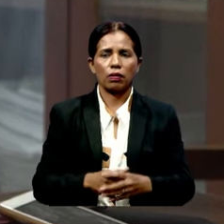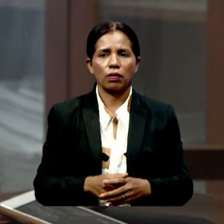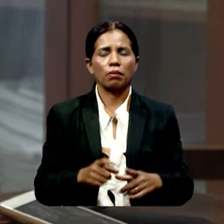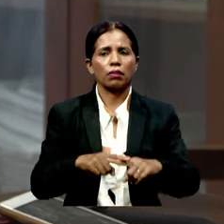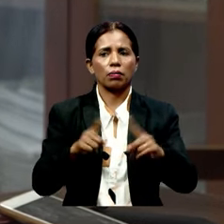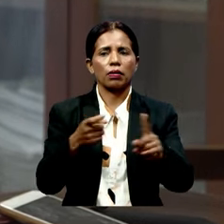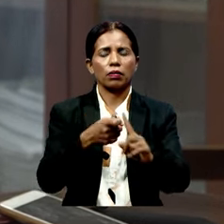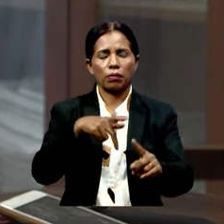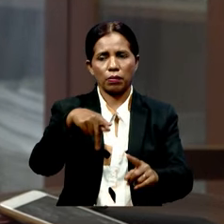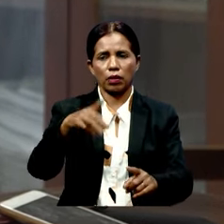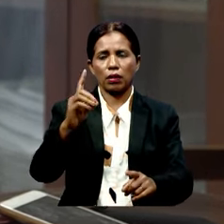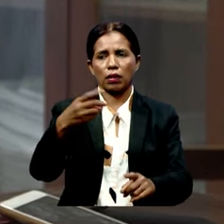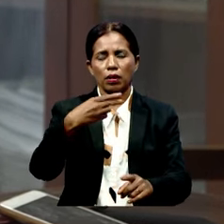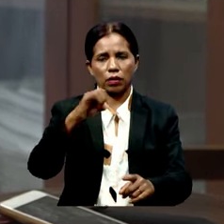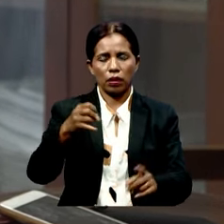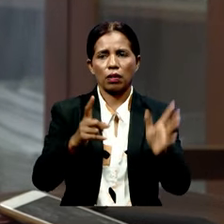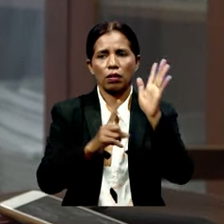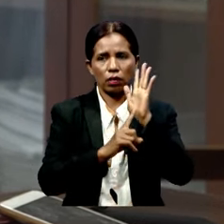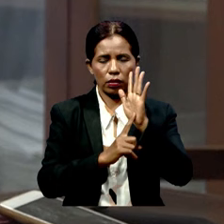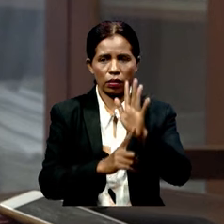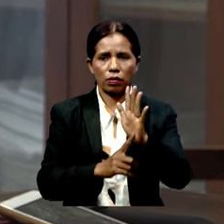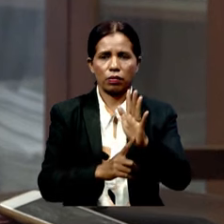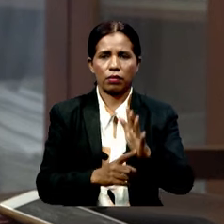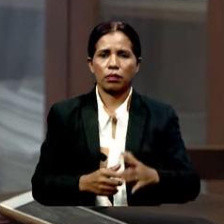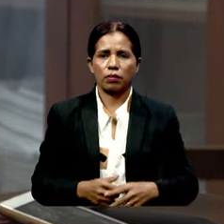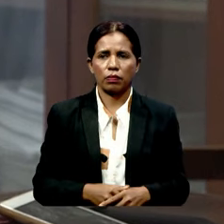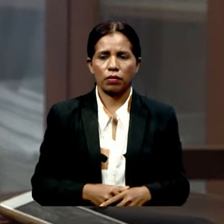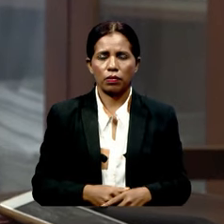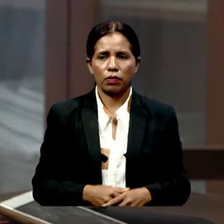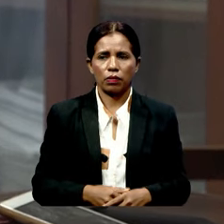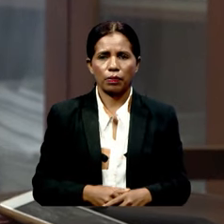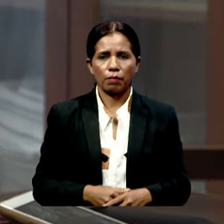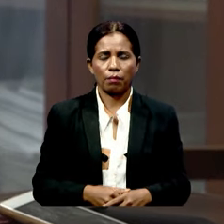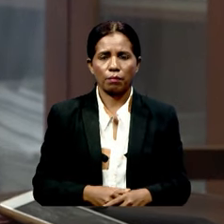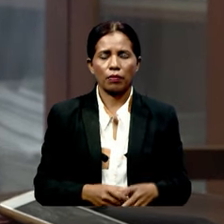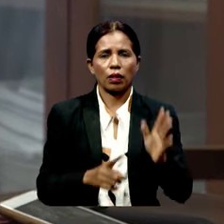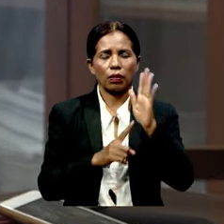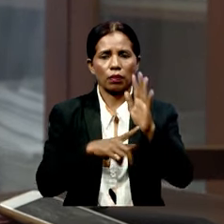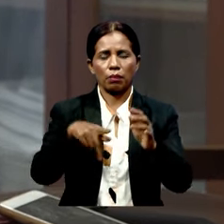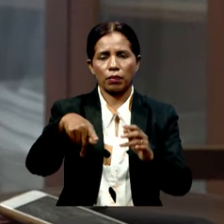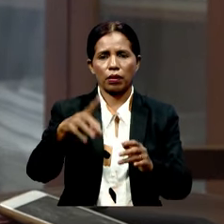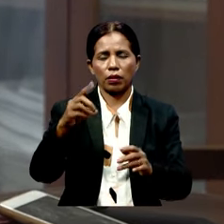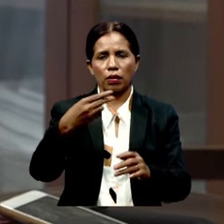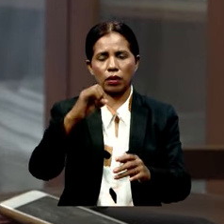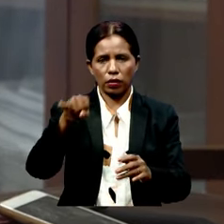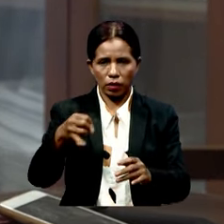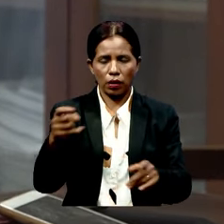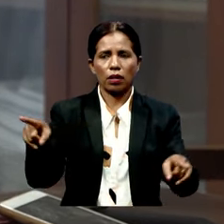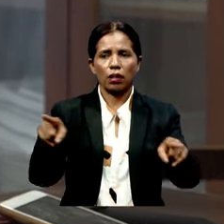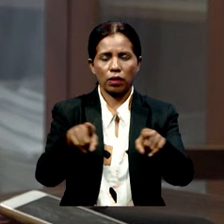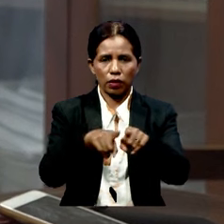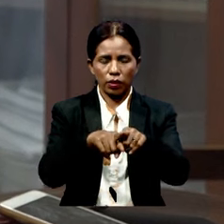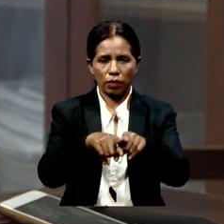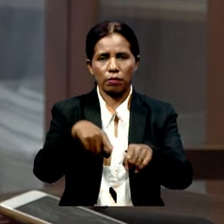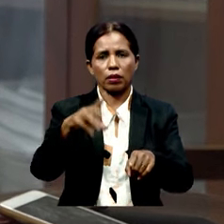o Procurador-Geral mostra todo. E a todo, Procurador-Geral na posição, a nessa moça, Provedor de Direitos